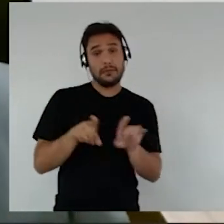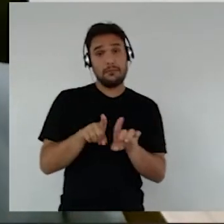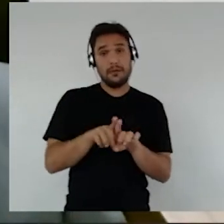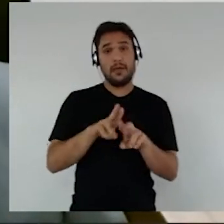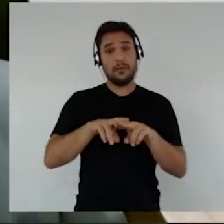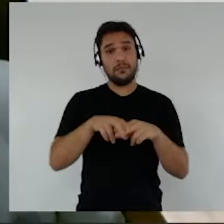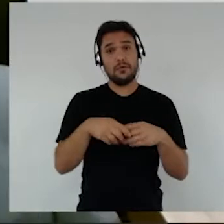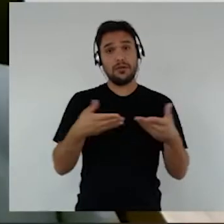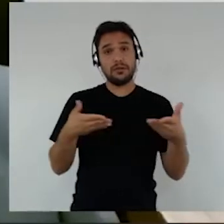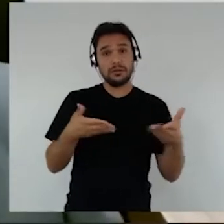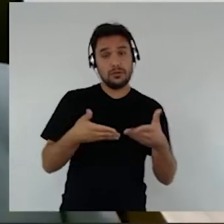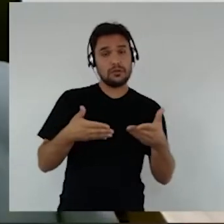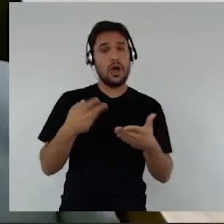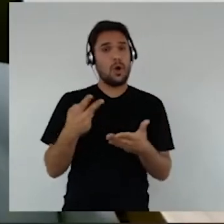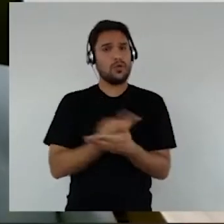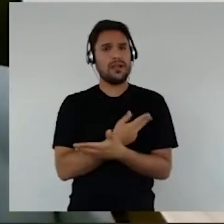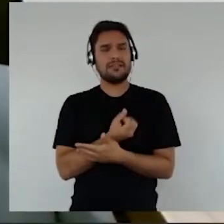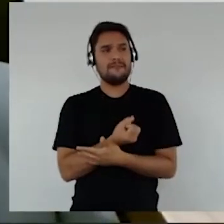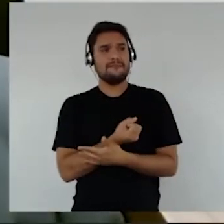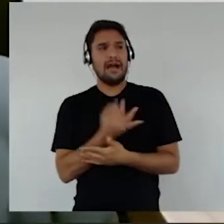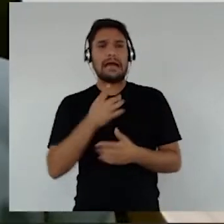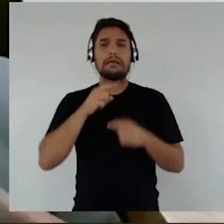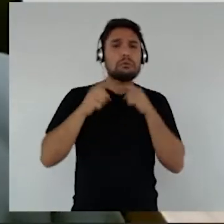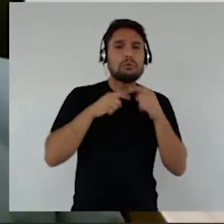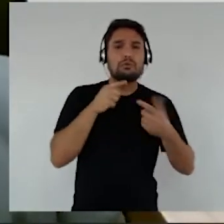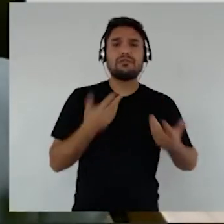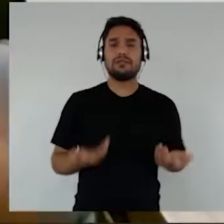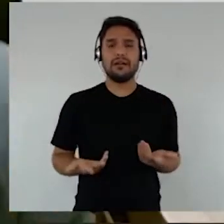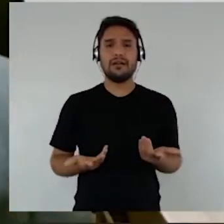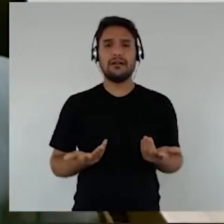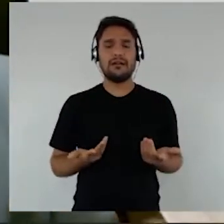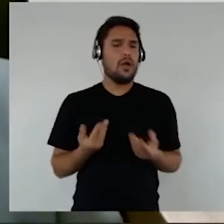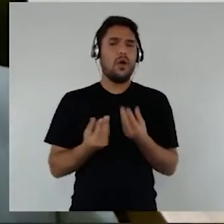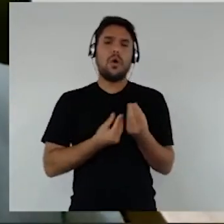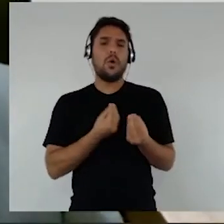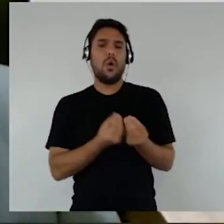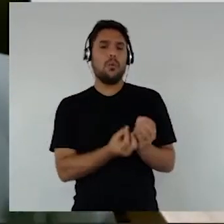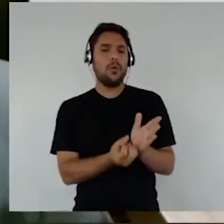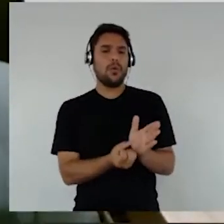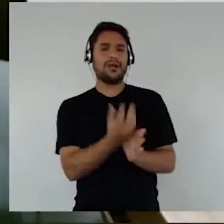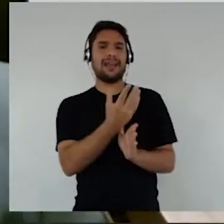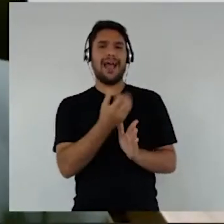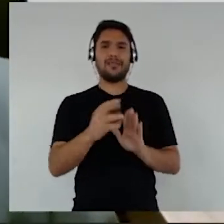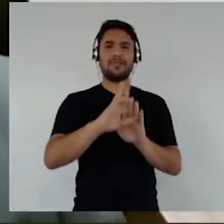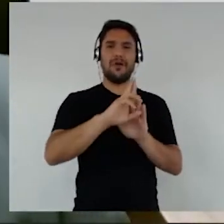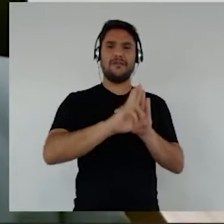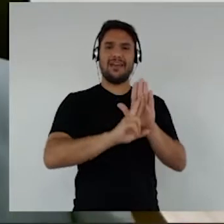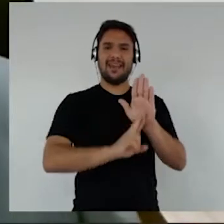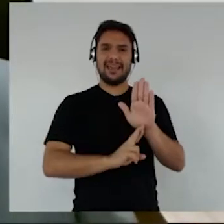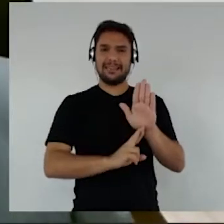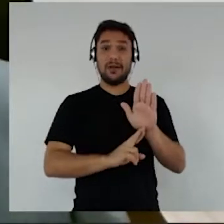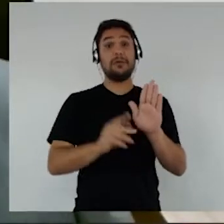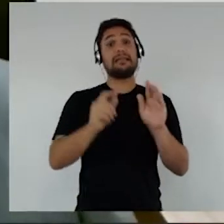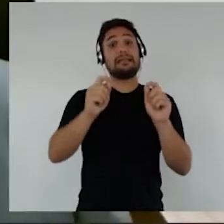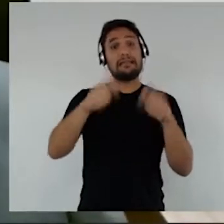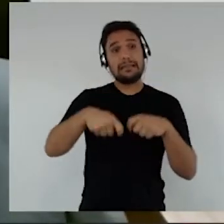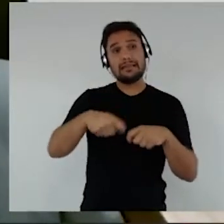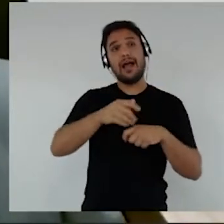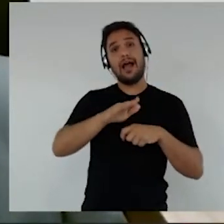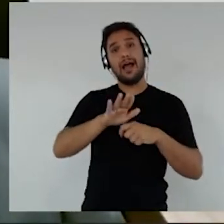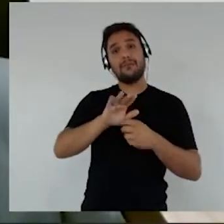desse cenário, surgem inúmeros questionamentos. Entre eles, como criar regulamentos que possam prestigiar